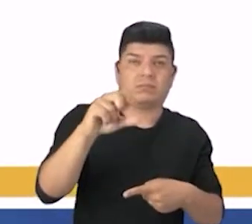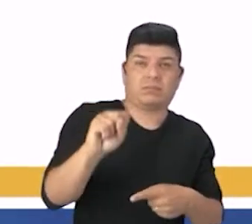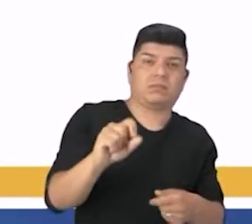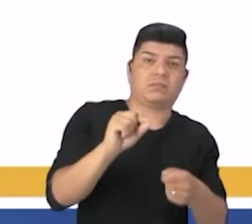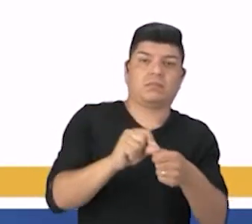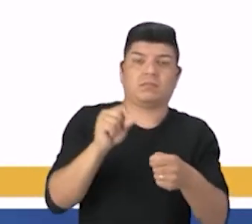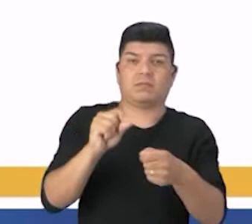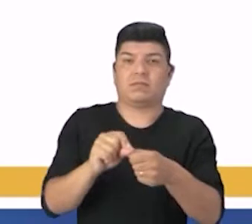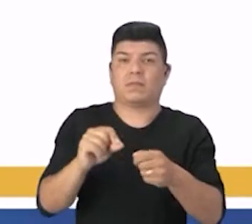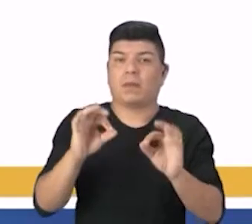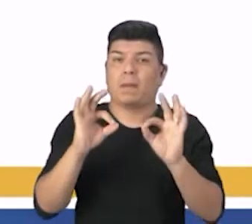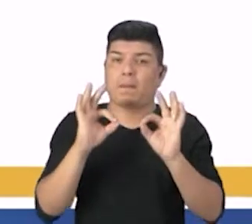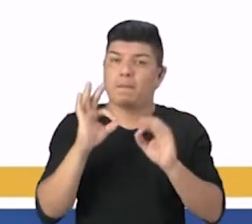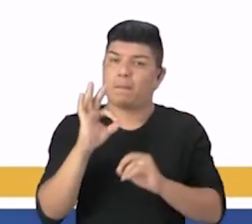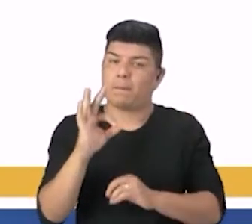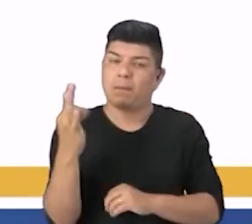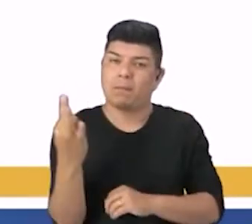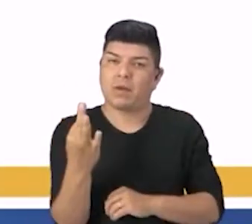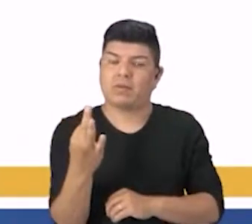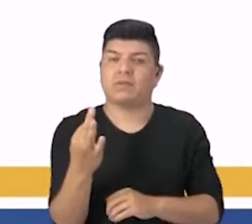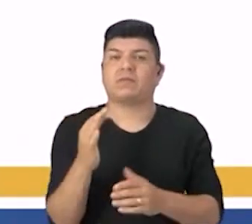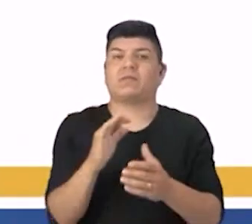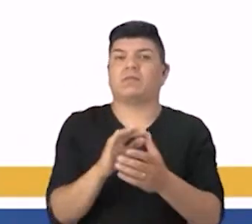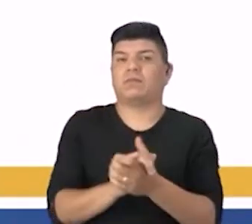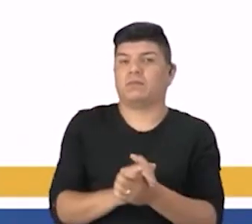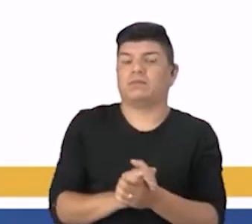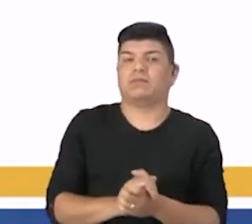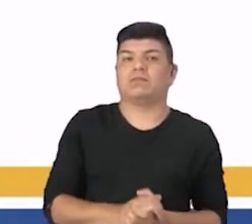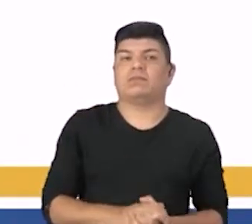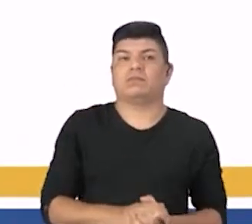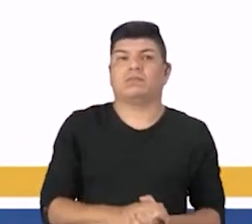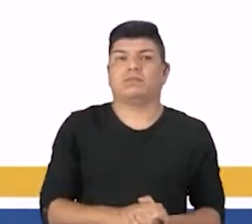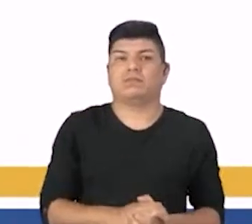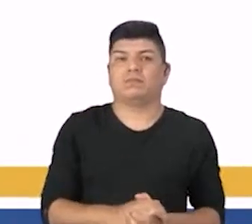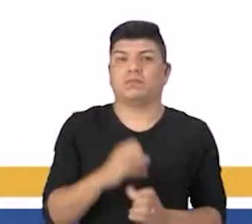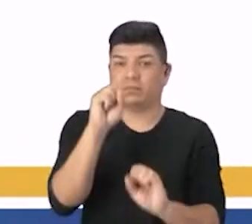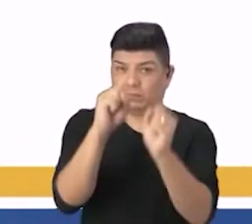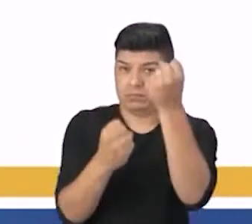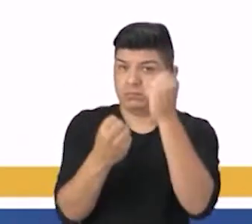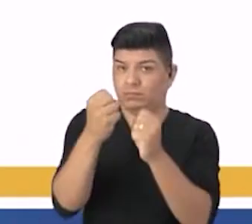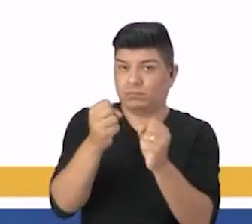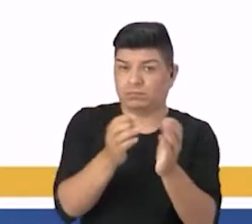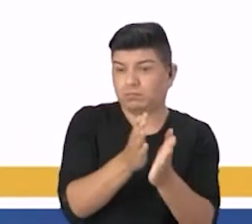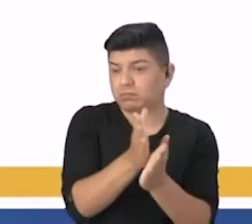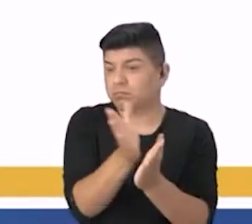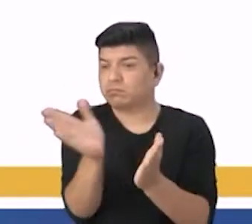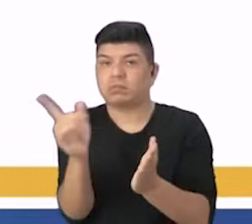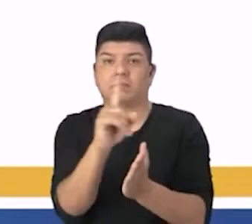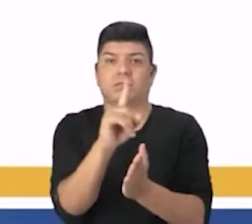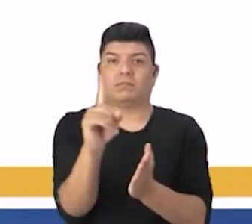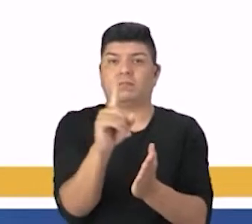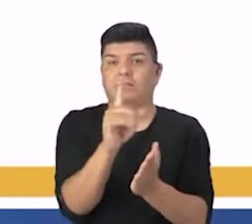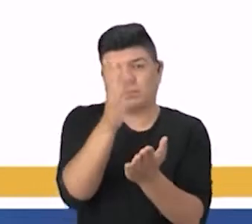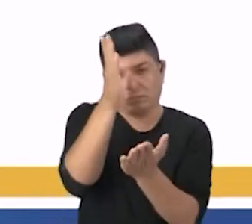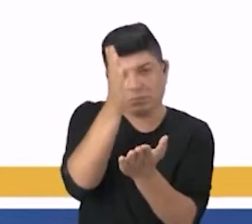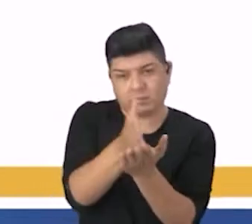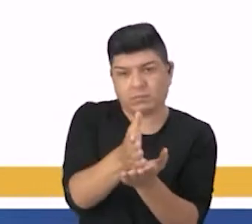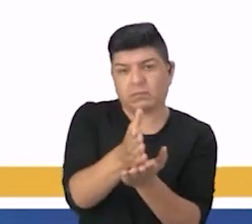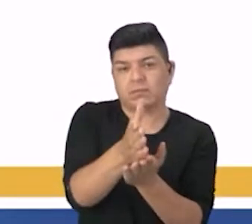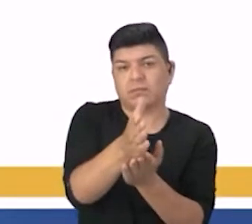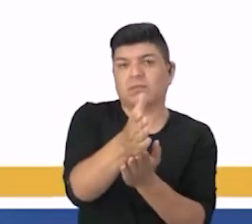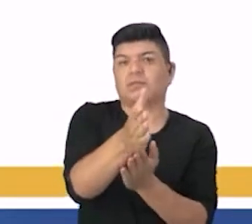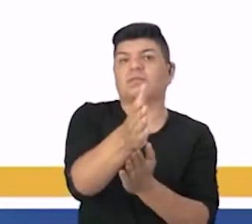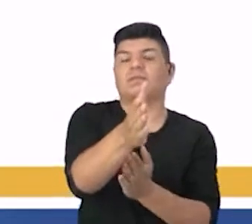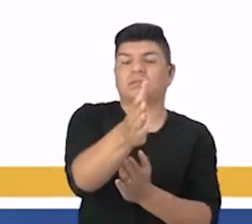está fazendo isso automaticamente ou seja o tratou não sai da posição de onde deve